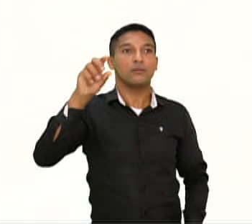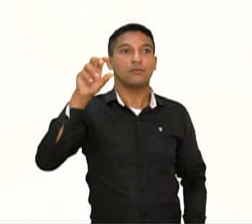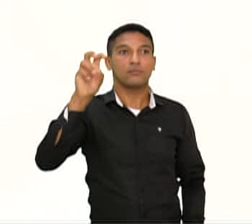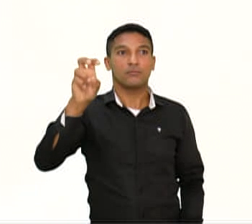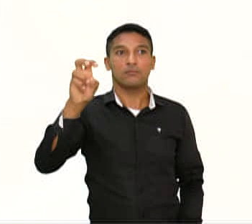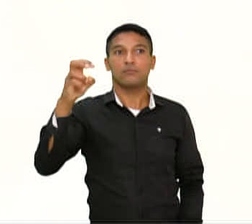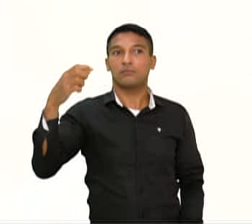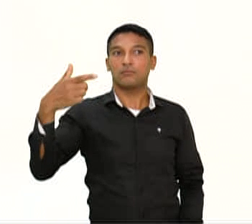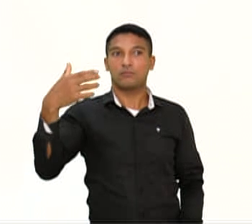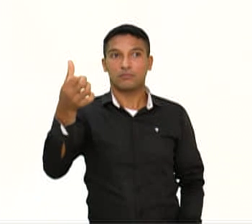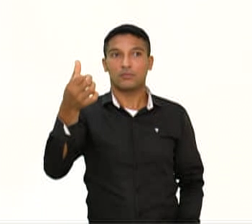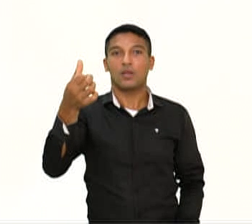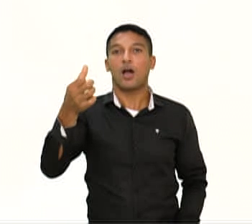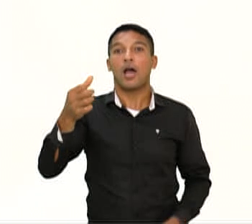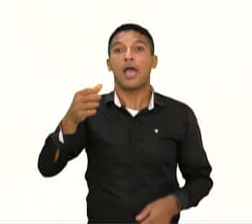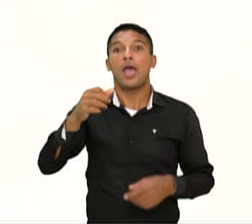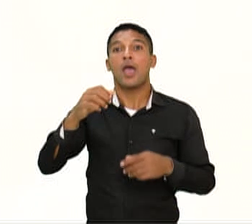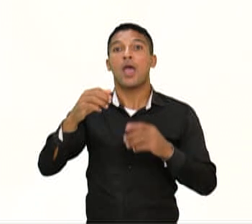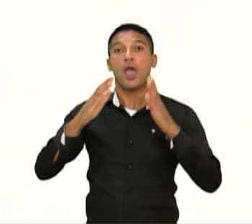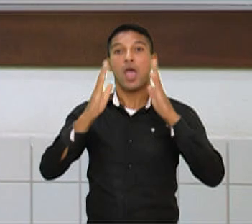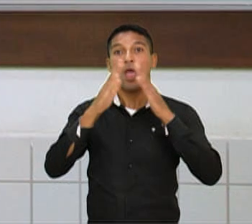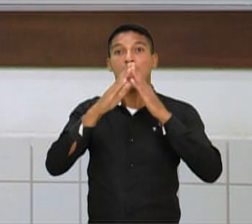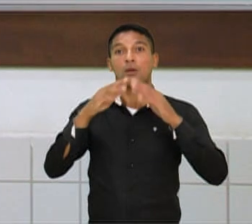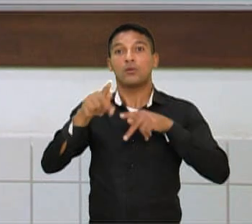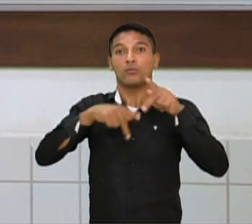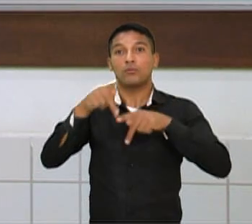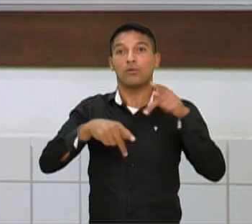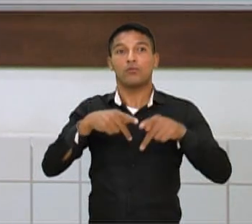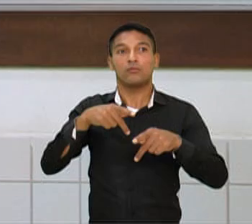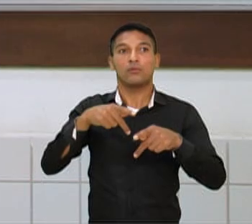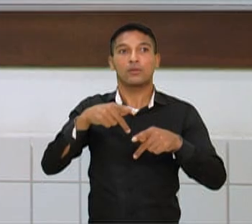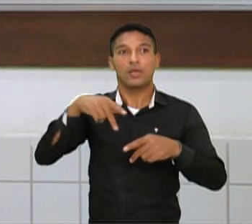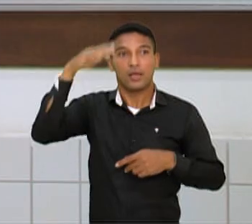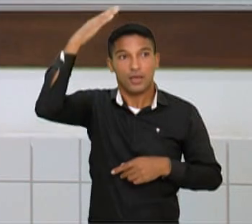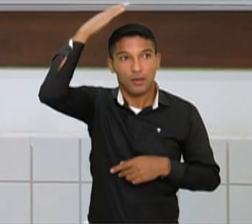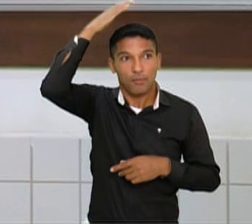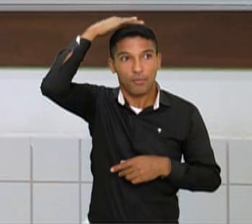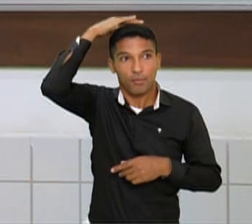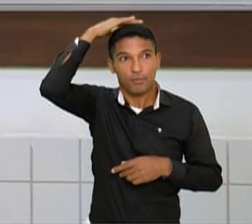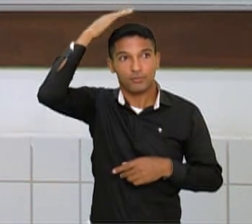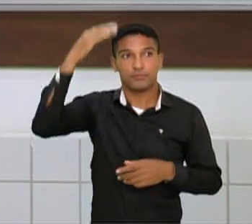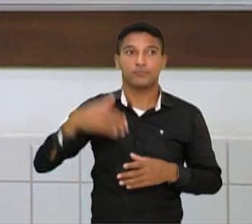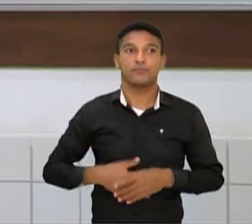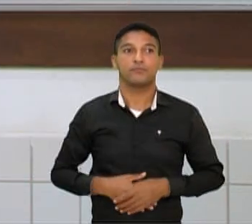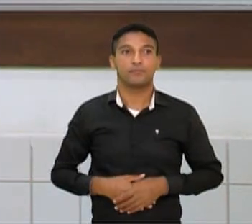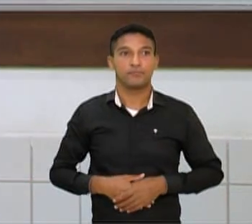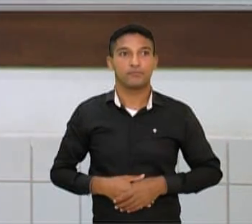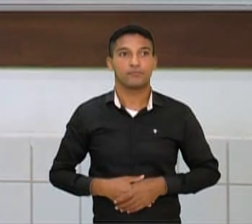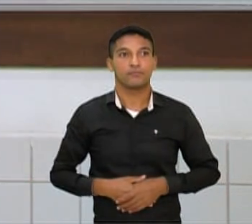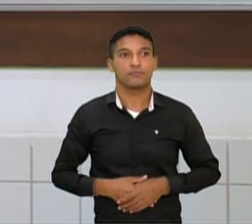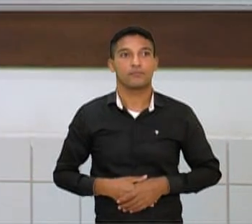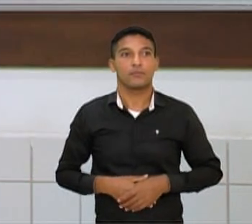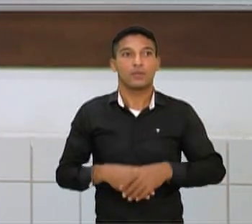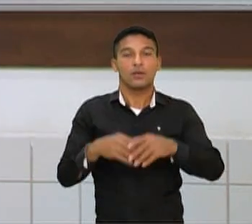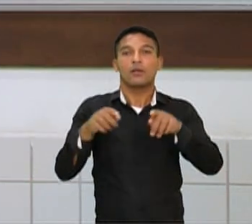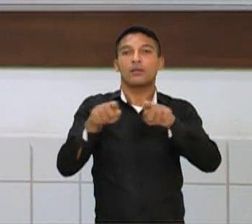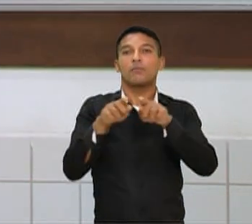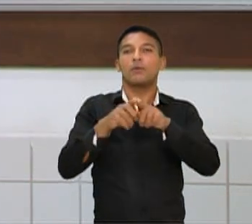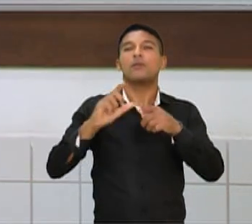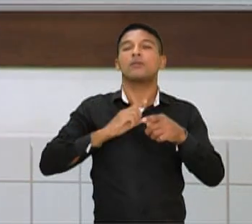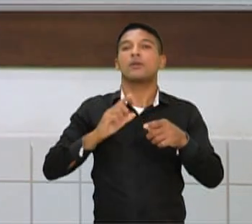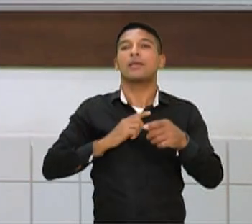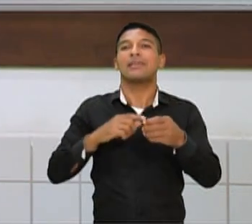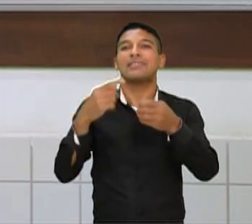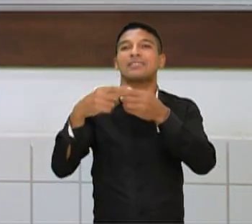dentro do estado do Paraná e algumas concentrações maiores, logicamente nas metrópoles principalmente, Curitiba,